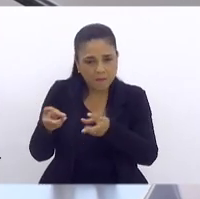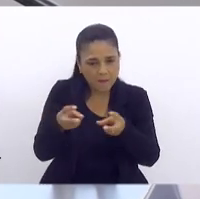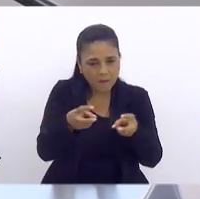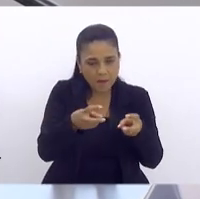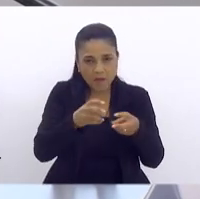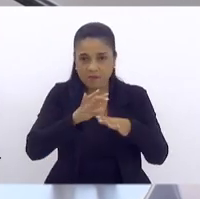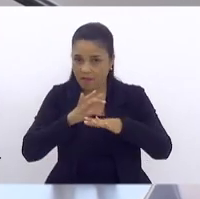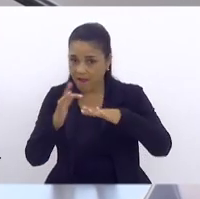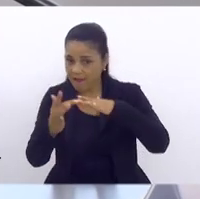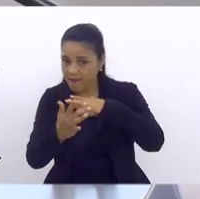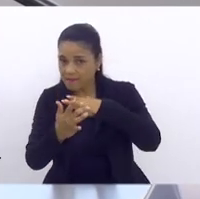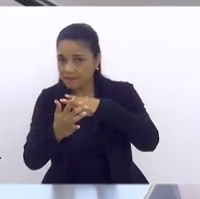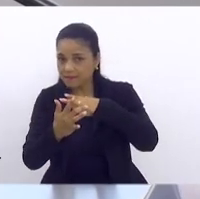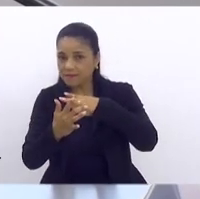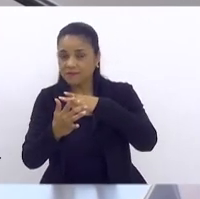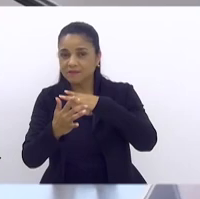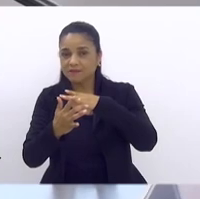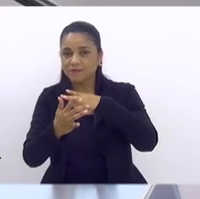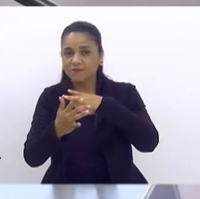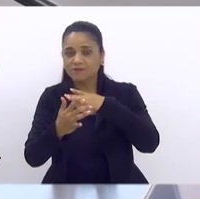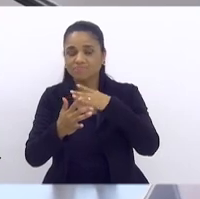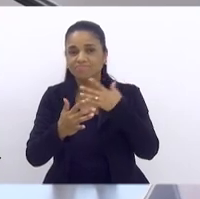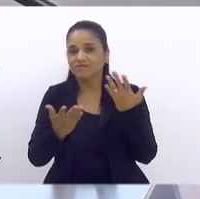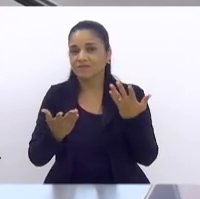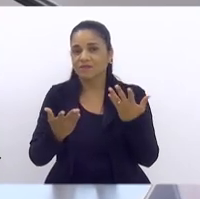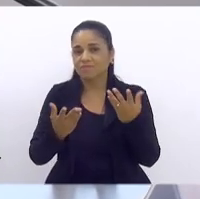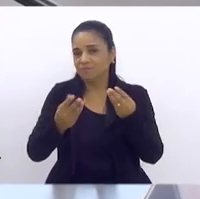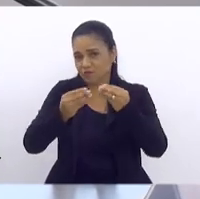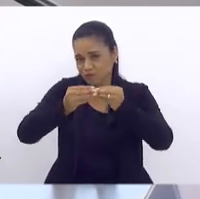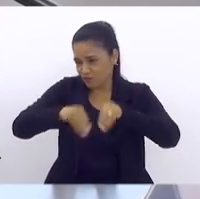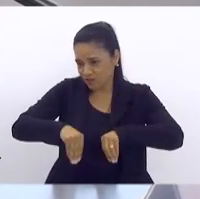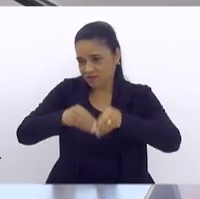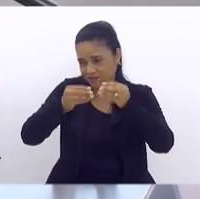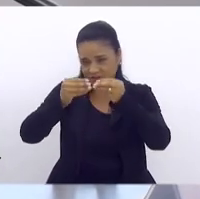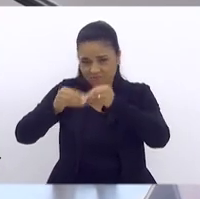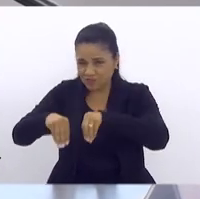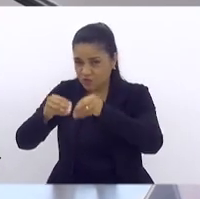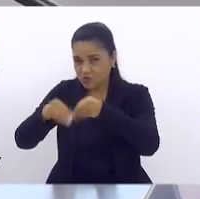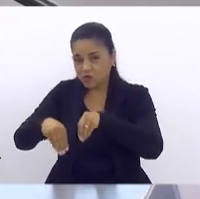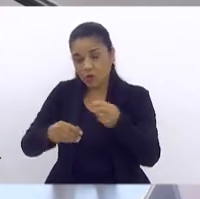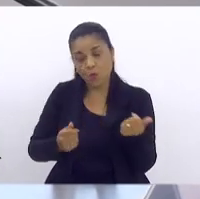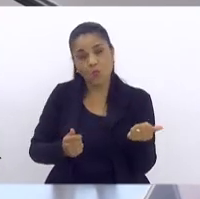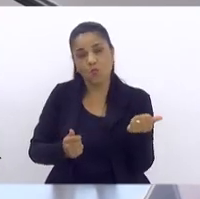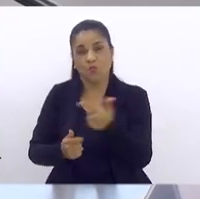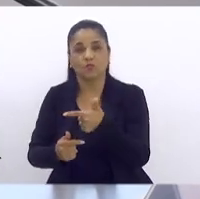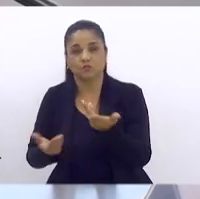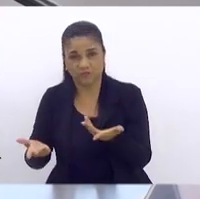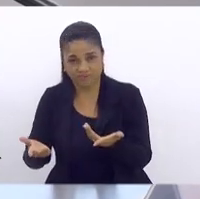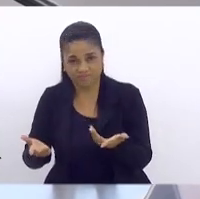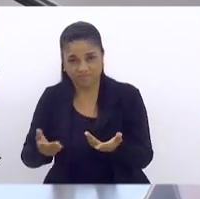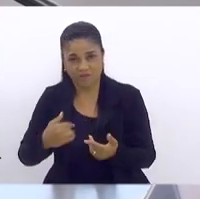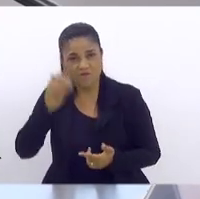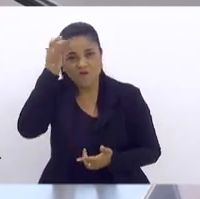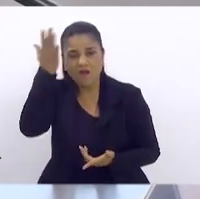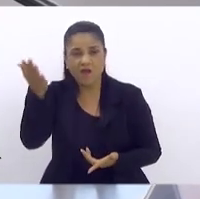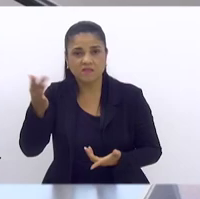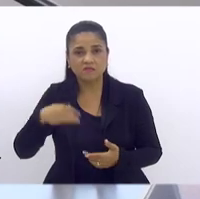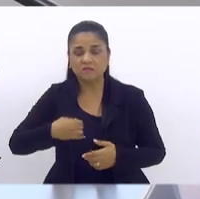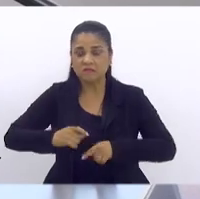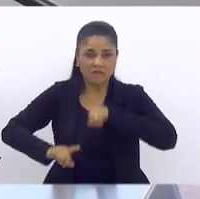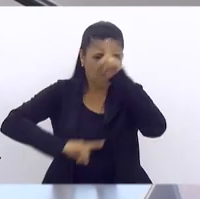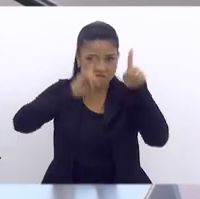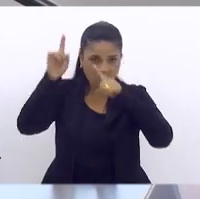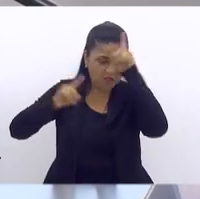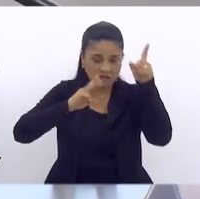redes, você desqualifica o outro com uma facilidade. Ela falou aqui na fake news, você inventa uma história,